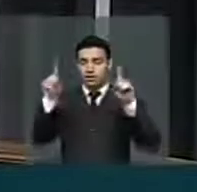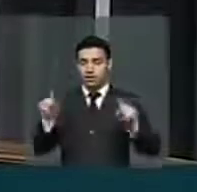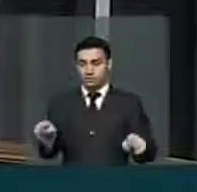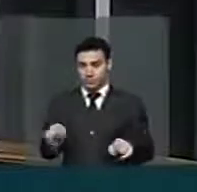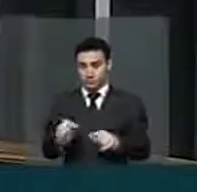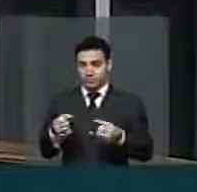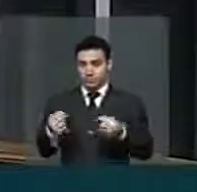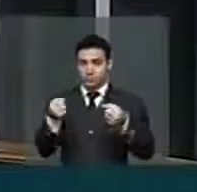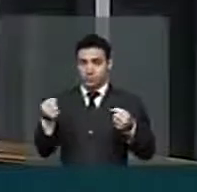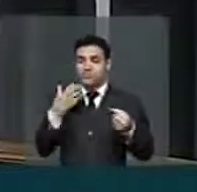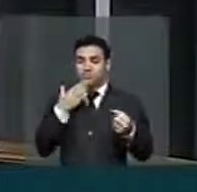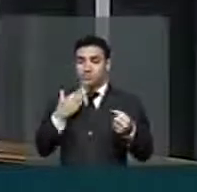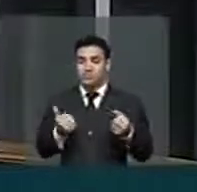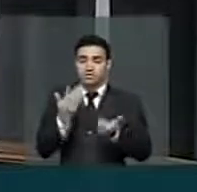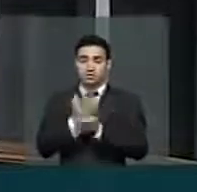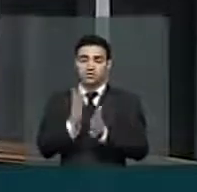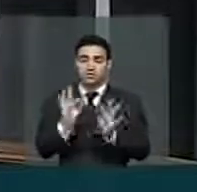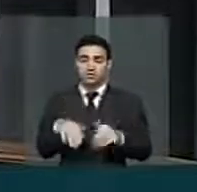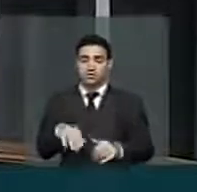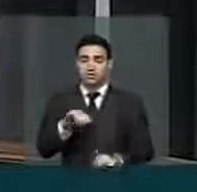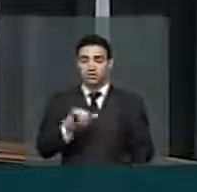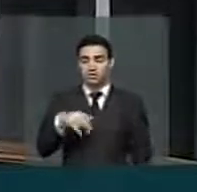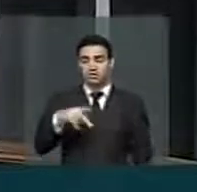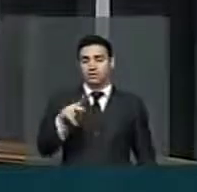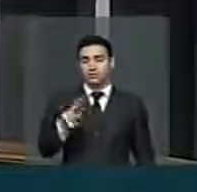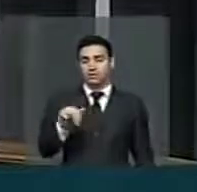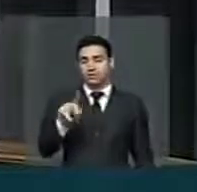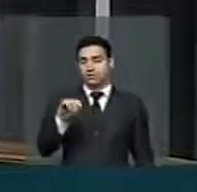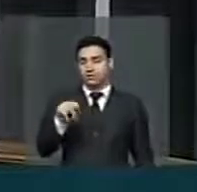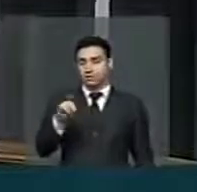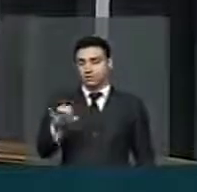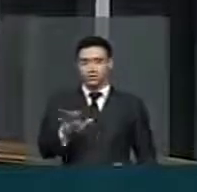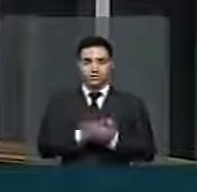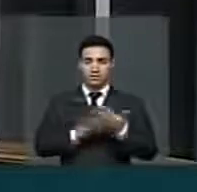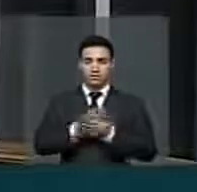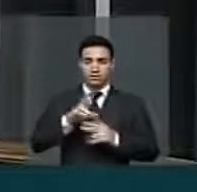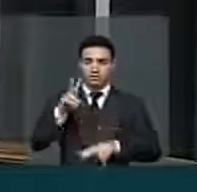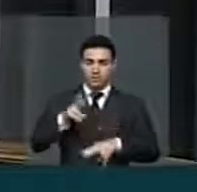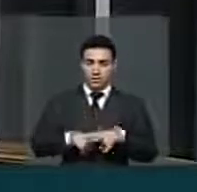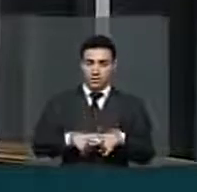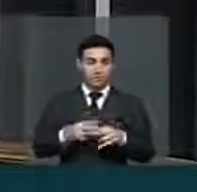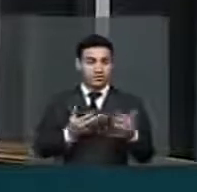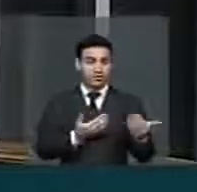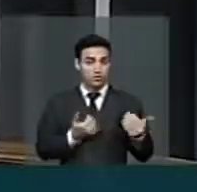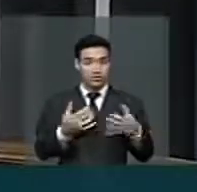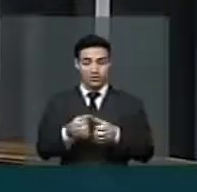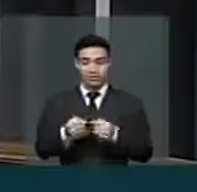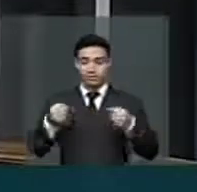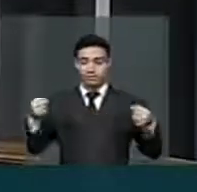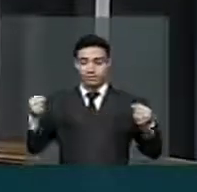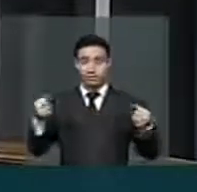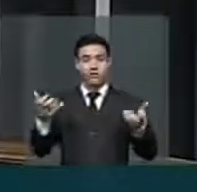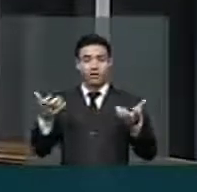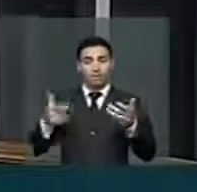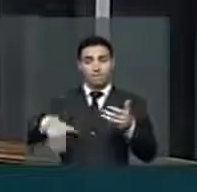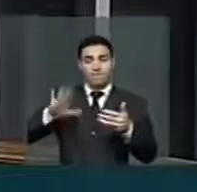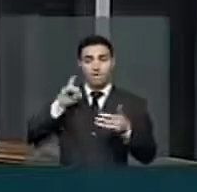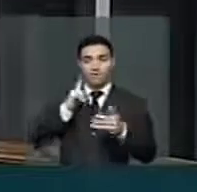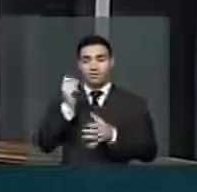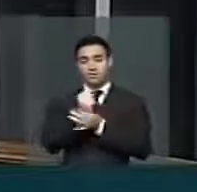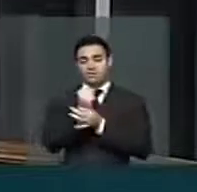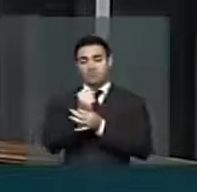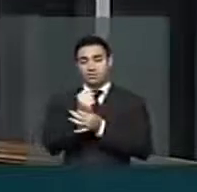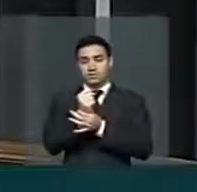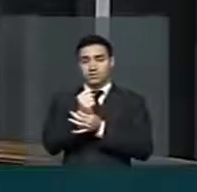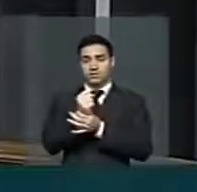da impunidade, cartazes segurados por jovens pedindo mais segurança. Essas palavras